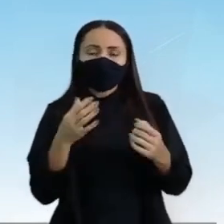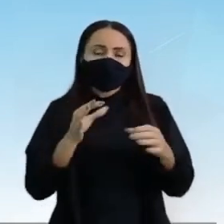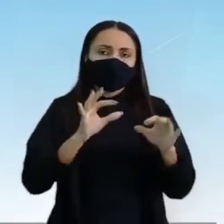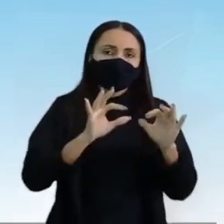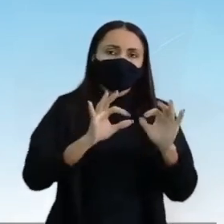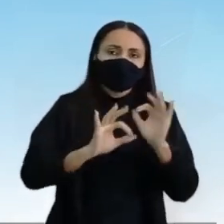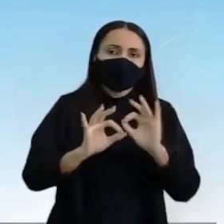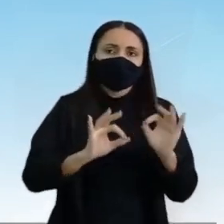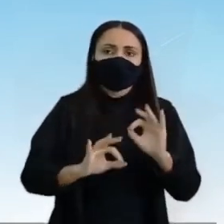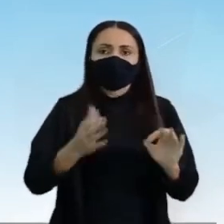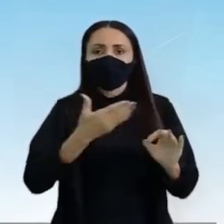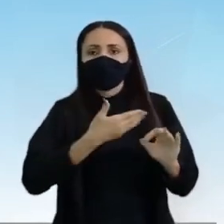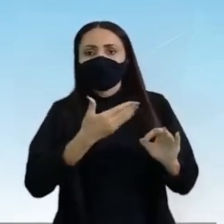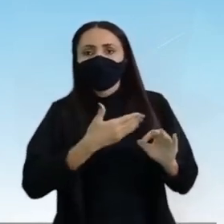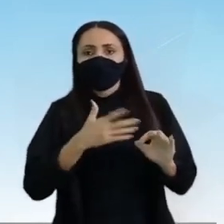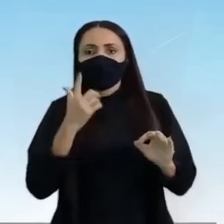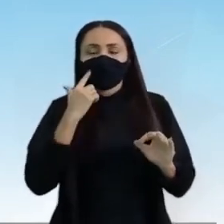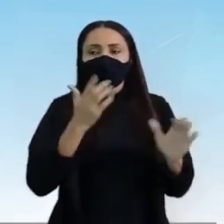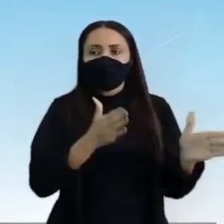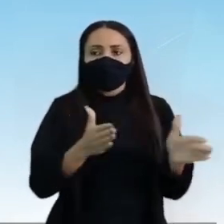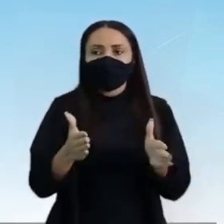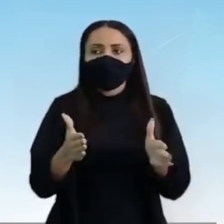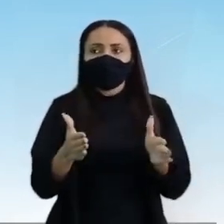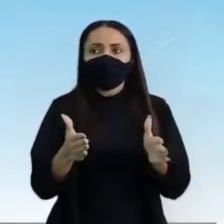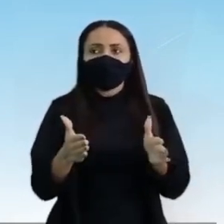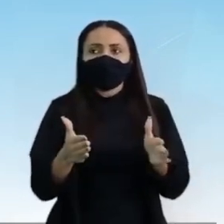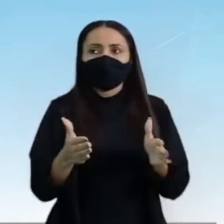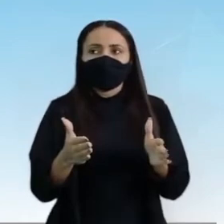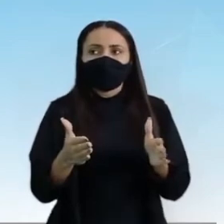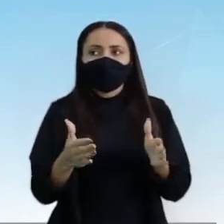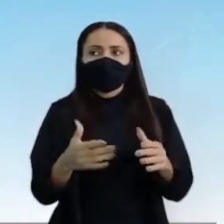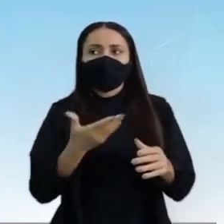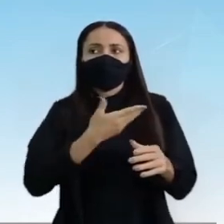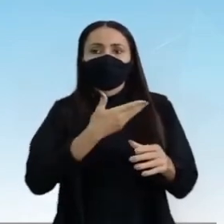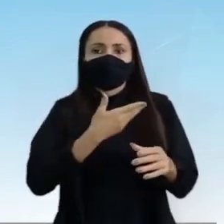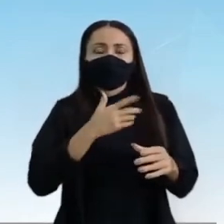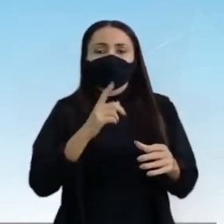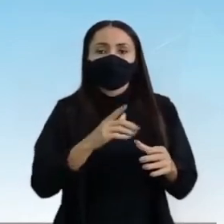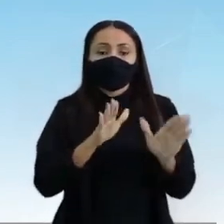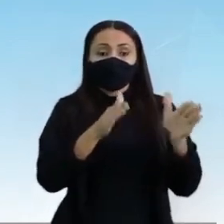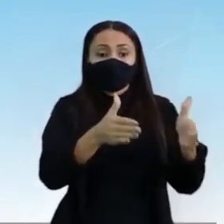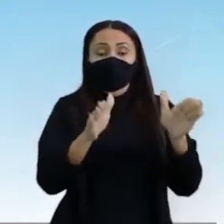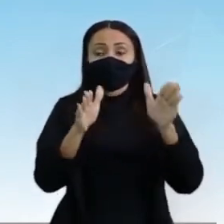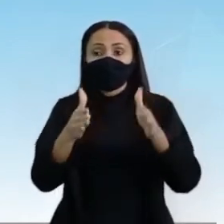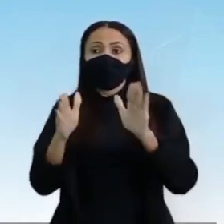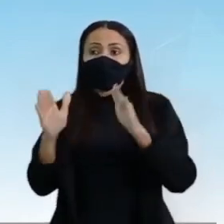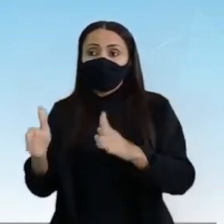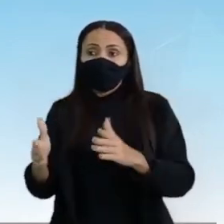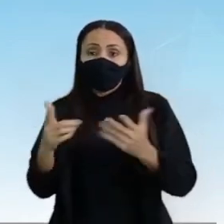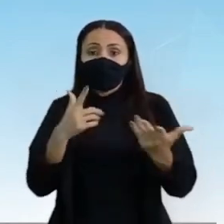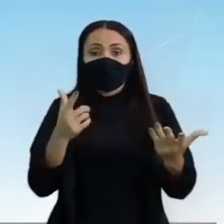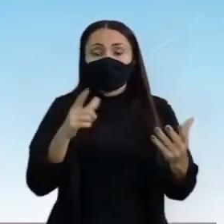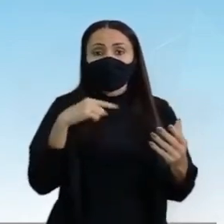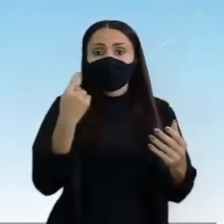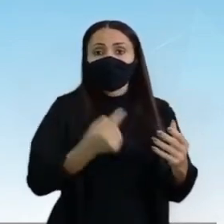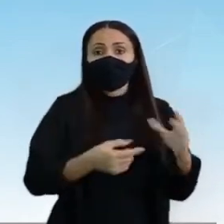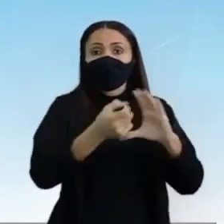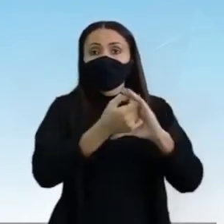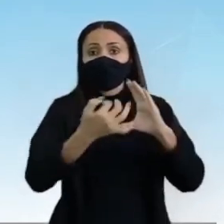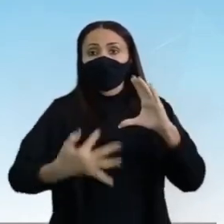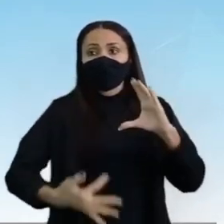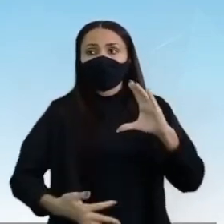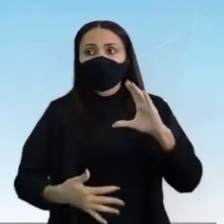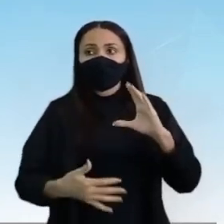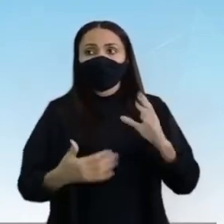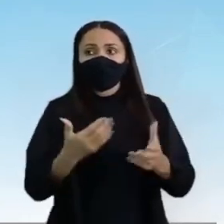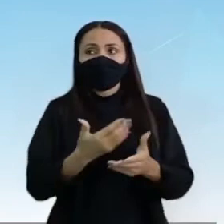amizades nessa fase. É uma fase de muitas amizades. E de amizades também específicas, conforme a nossa característica. Então, a atividade